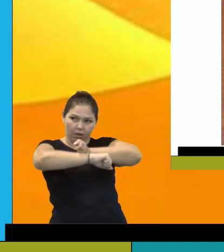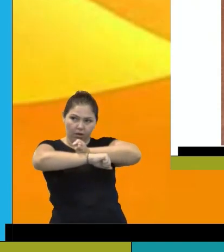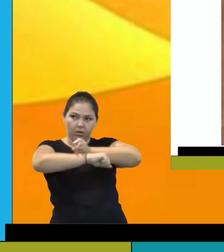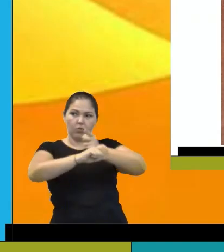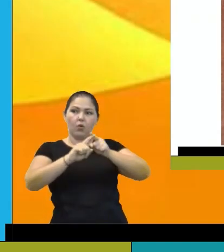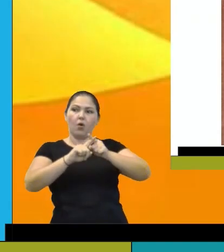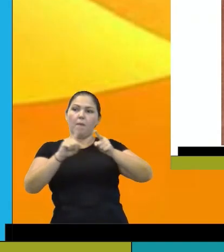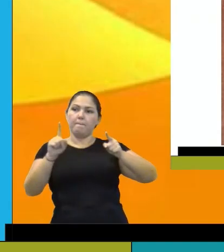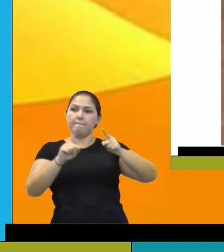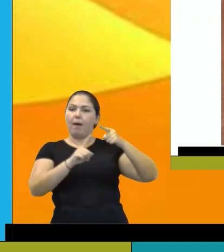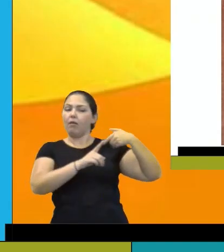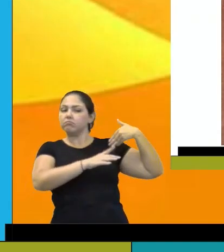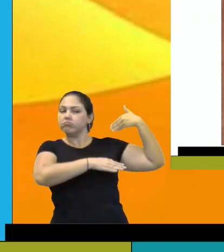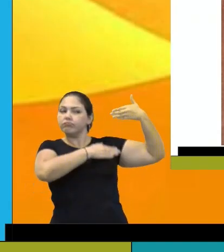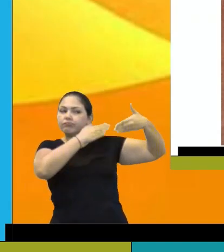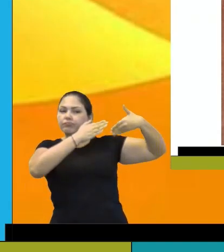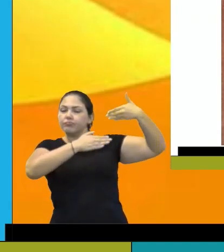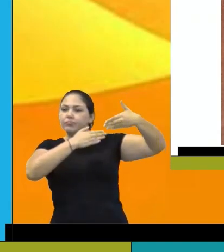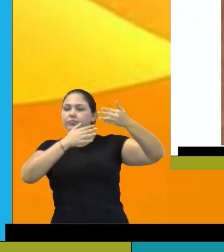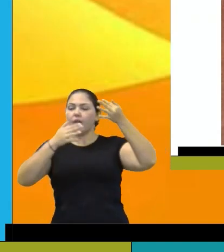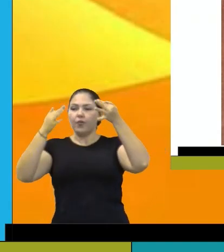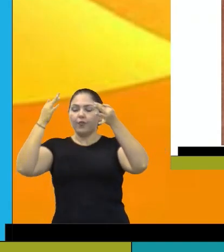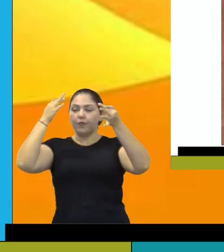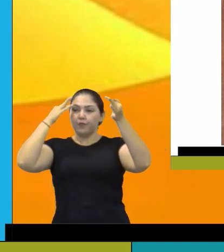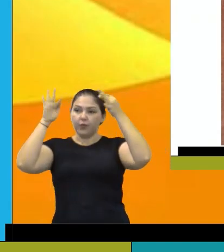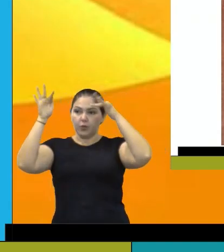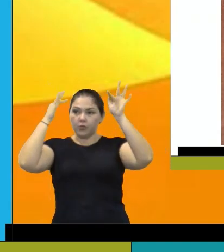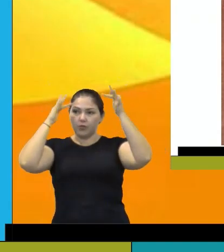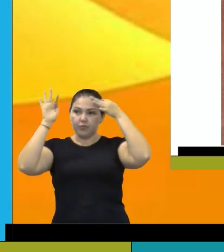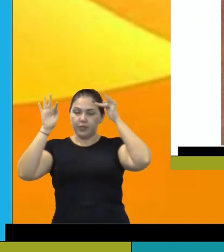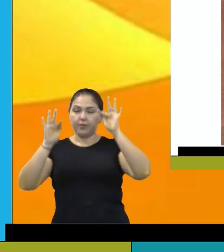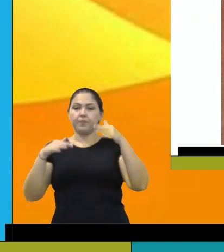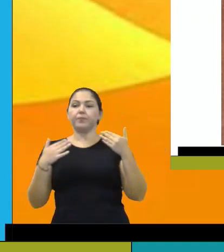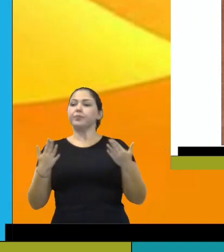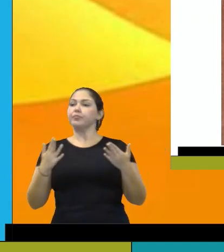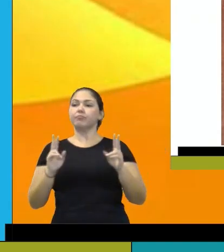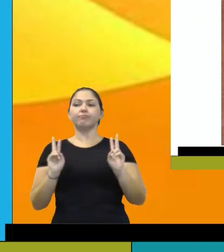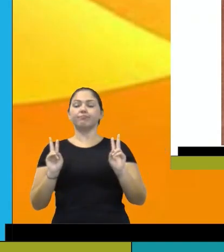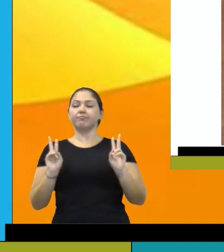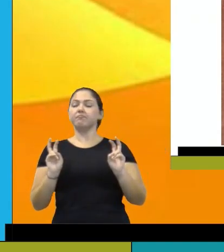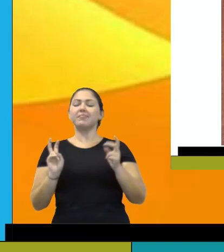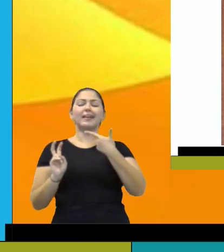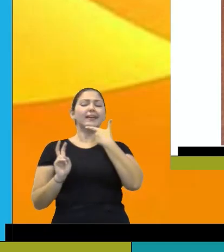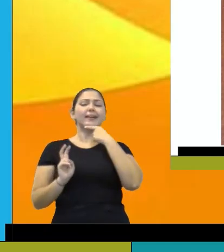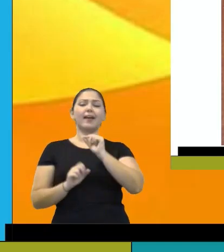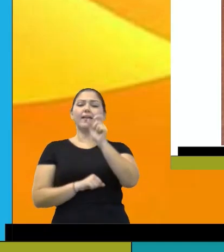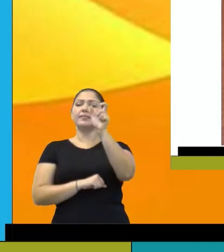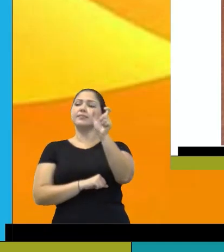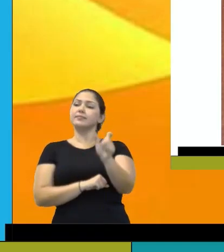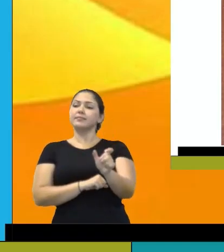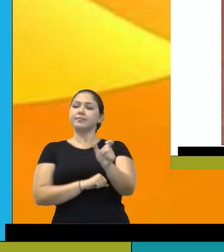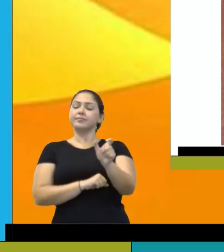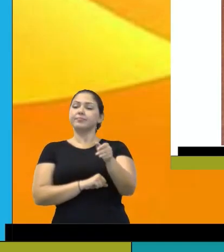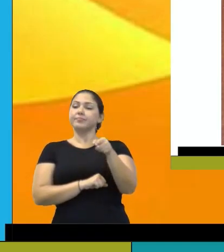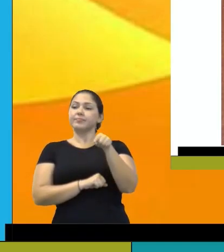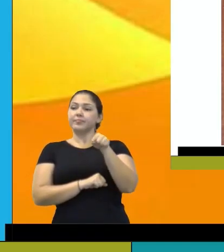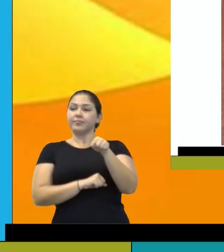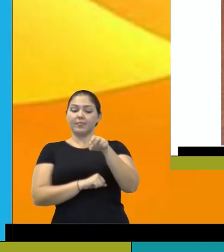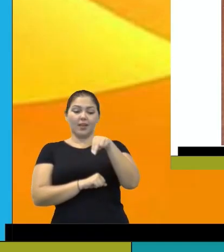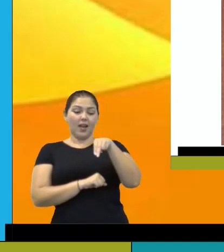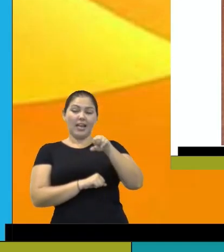da filosofia teve. Quando eu falo a respeito do realismo político, nós estamos falando de ninguém mais, ninguém menos do que